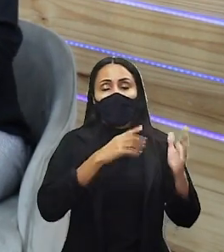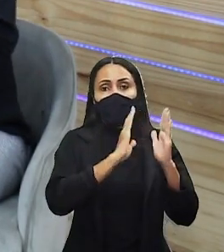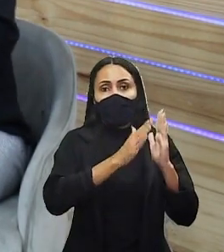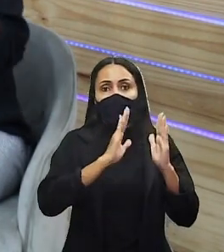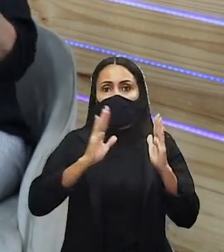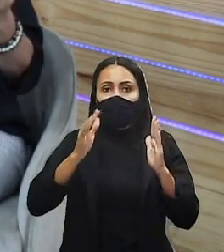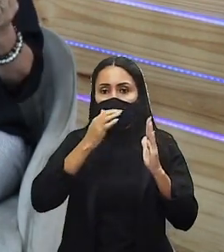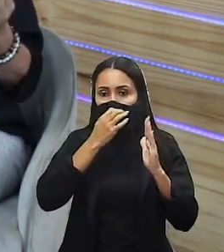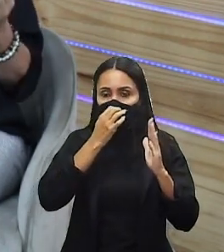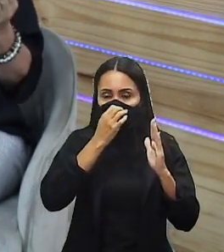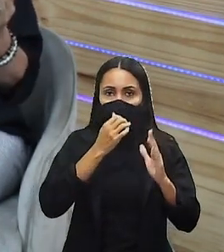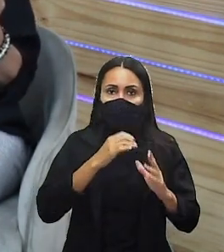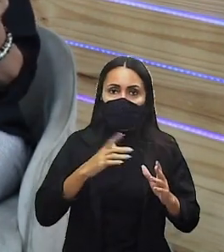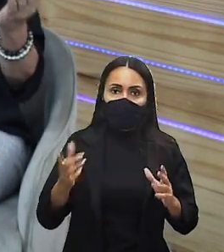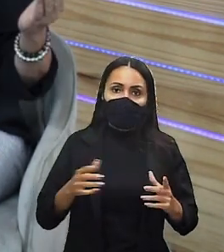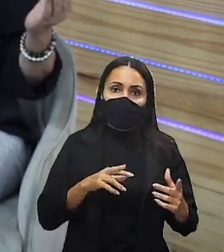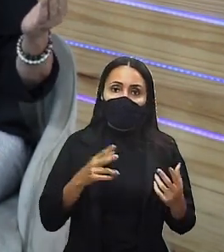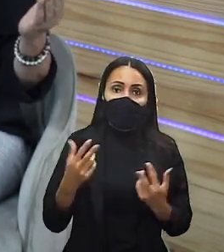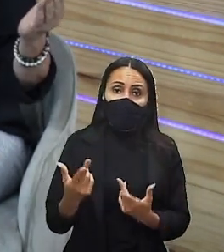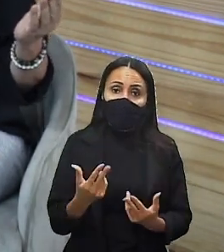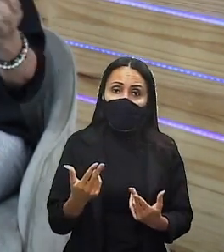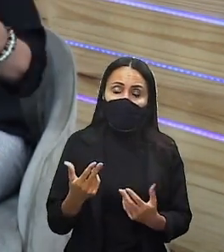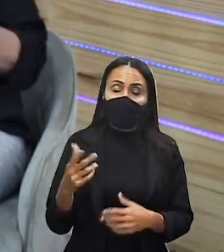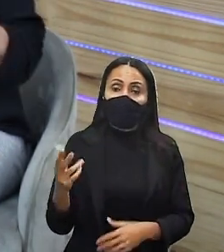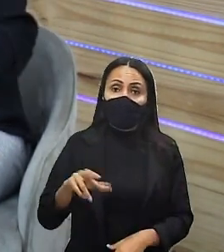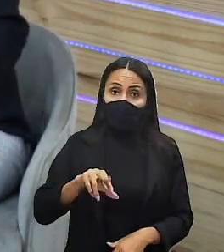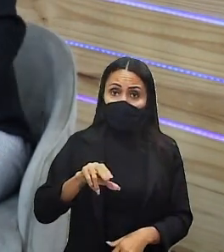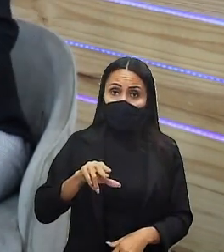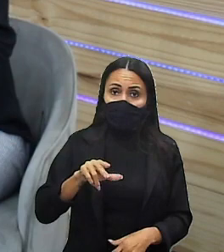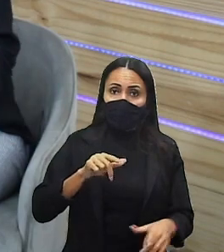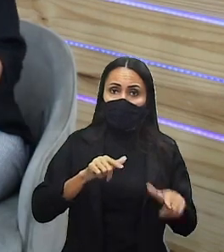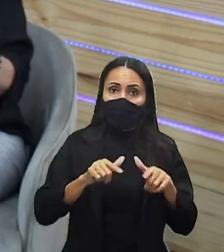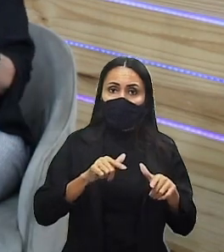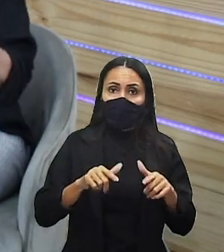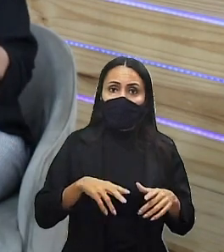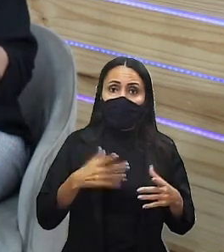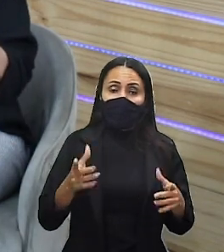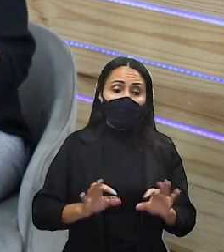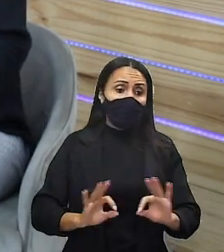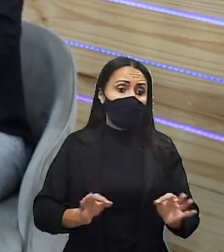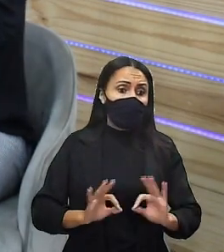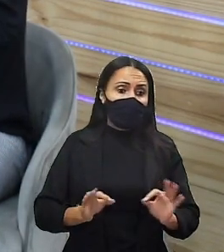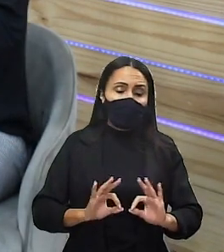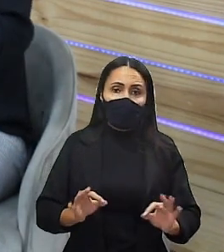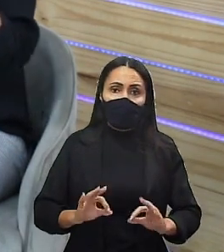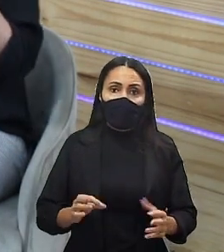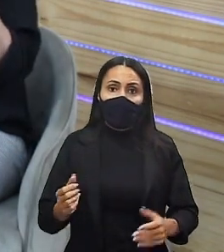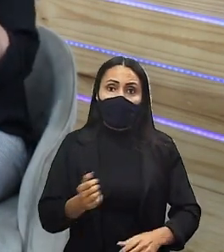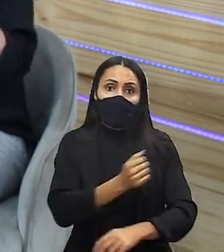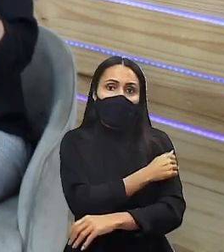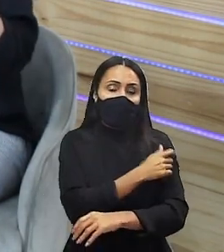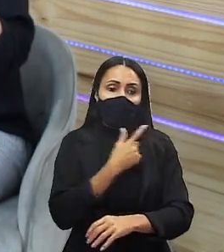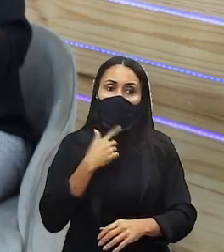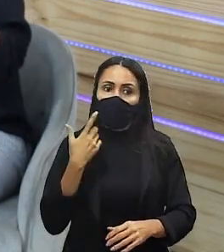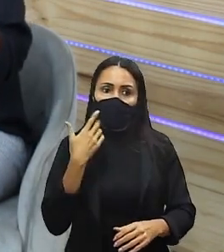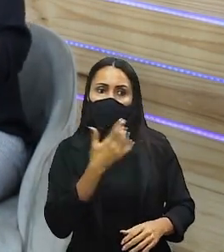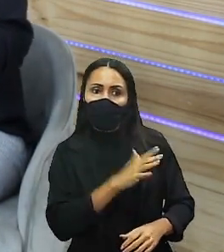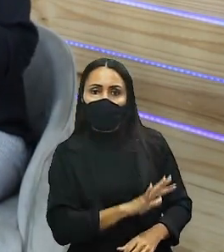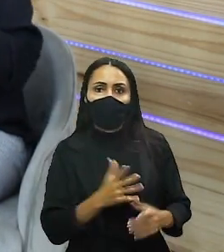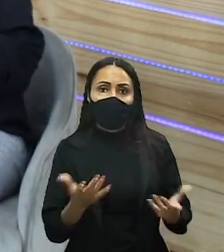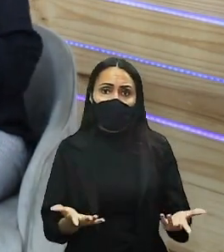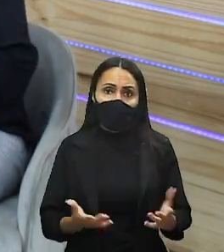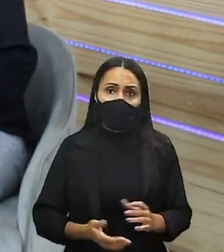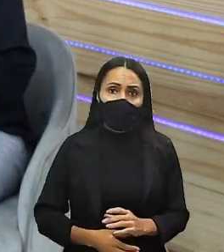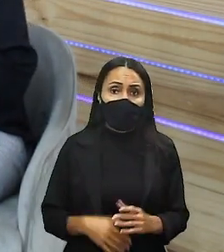Na biblioteca que minha irmã trabalhou numa escola, e disse que a biblioteca era quase sem ninguém, porque os alunos, não, é para ir para lá, não vou, não. Então, quer dizer, qual é